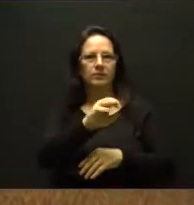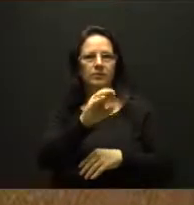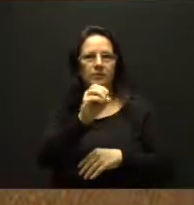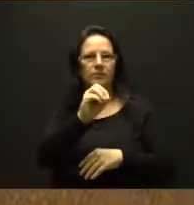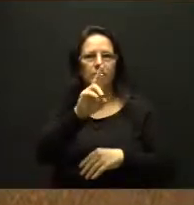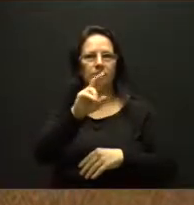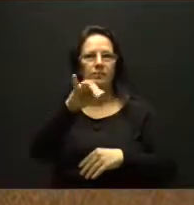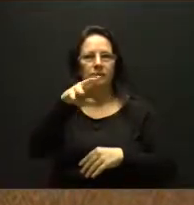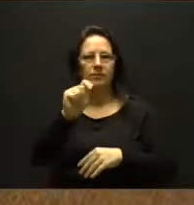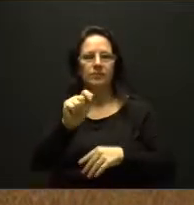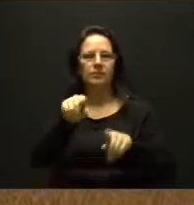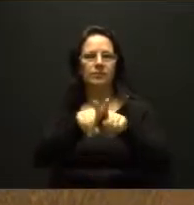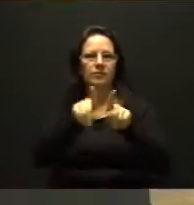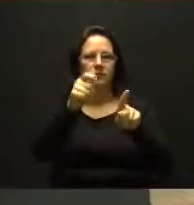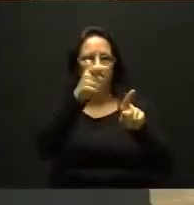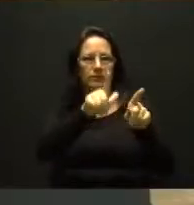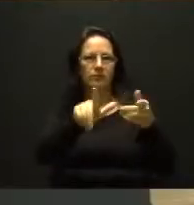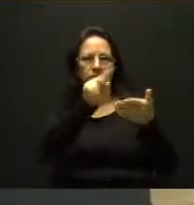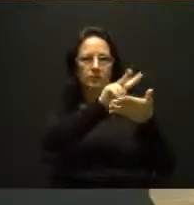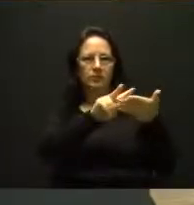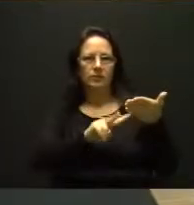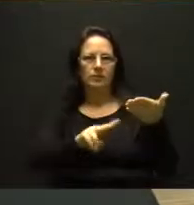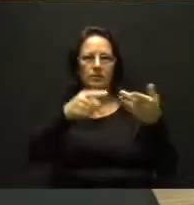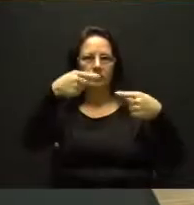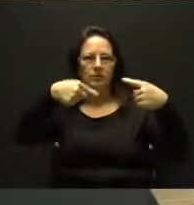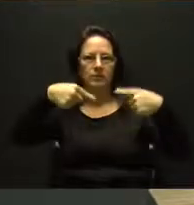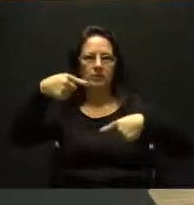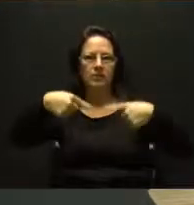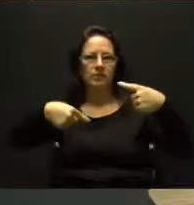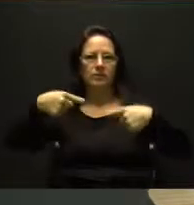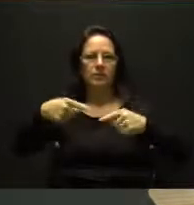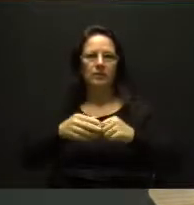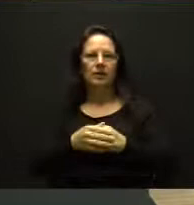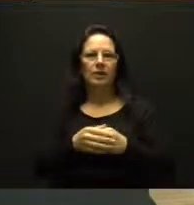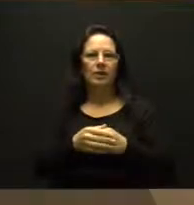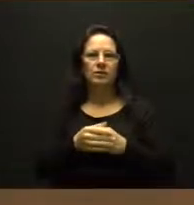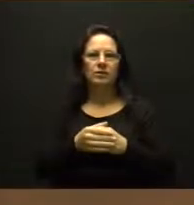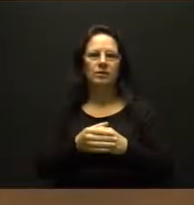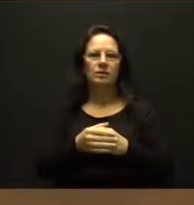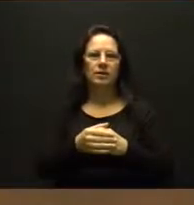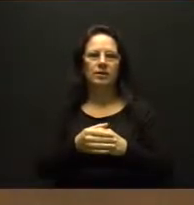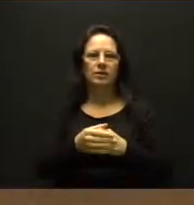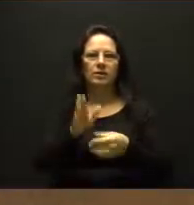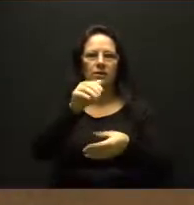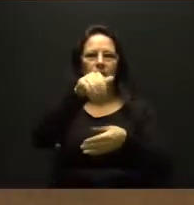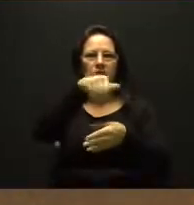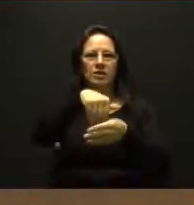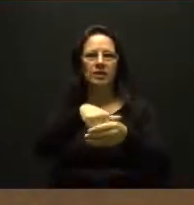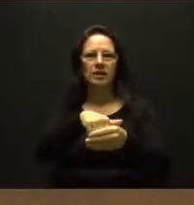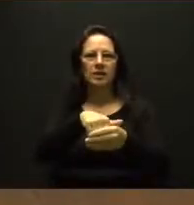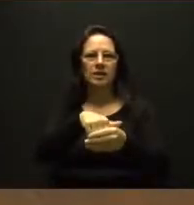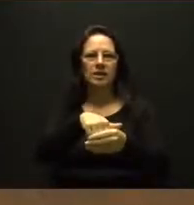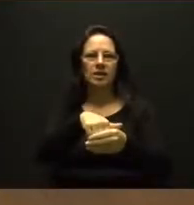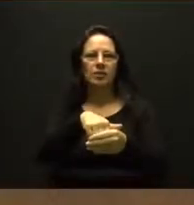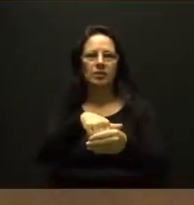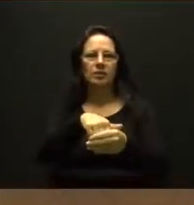providências em discussão e votação